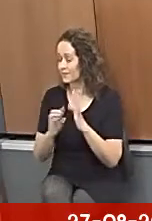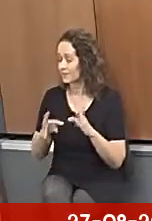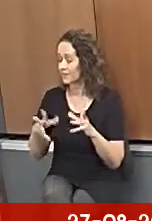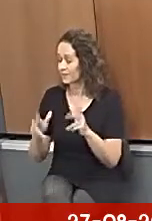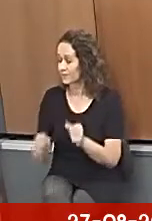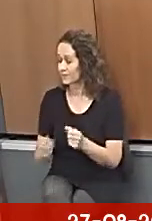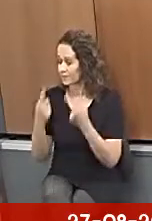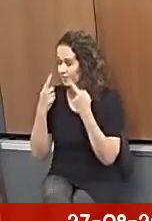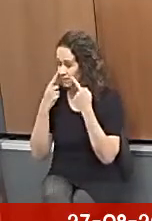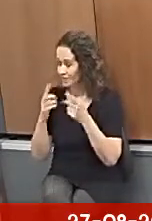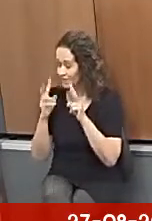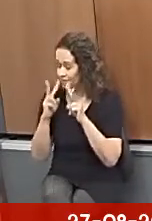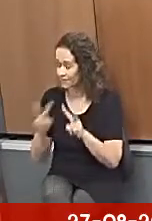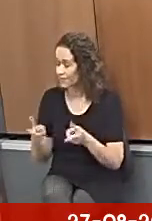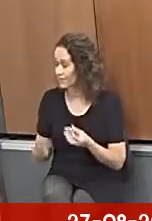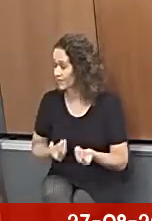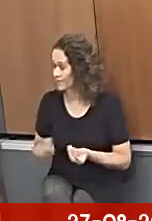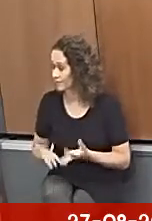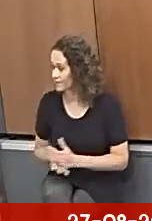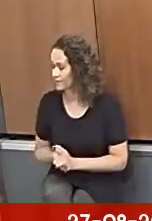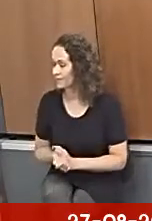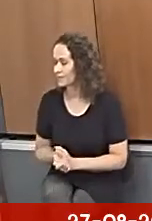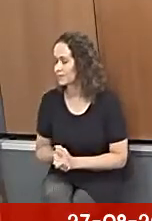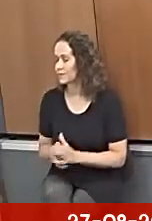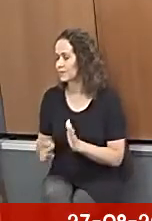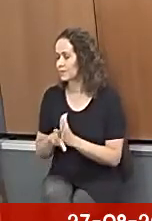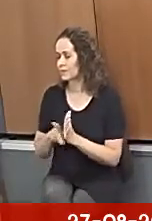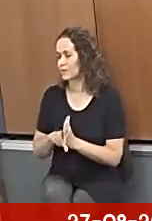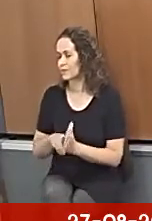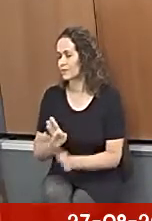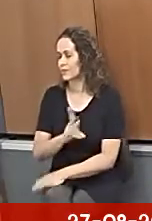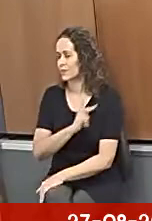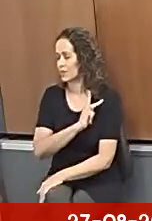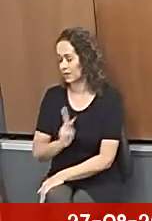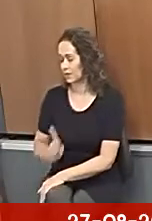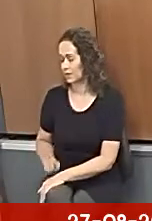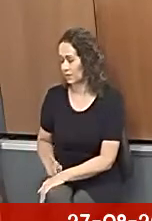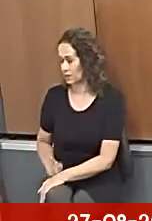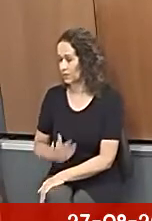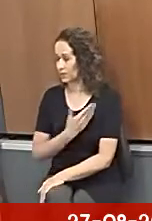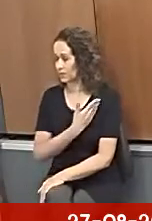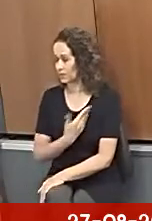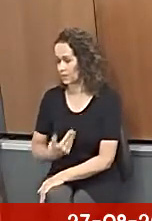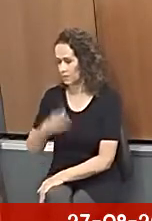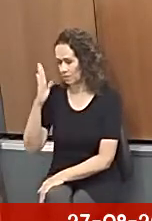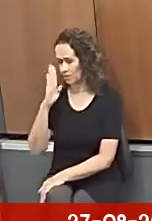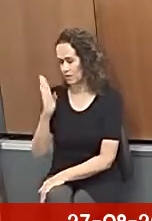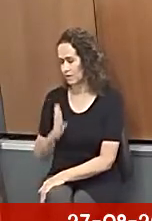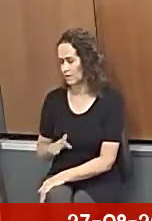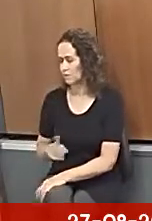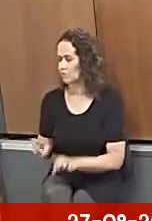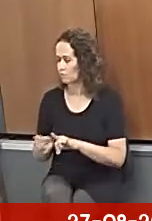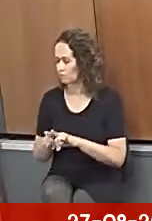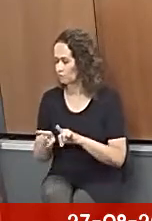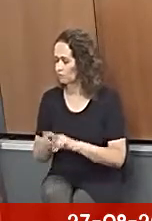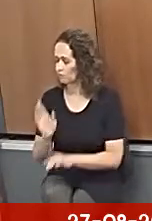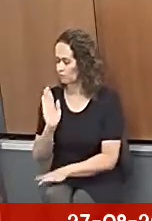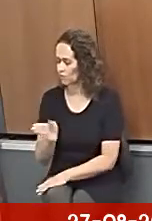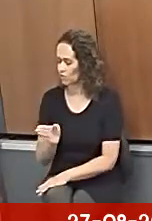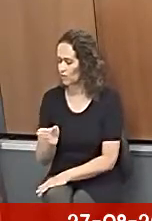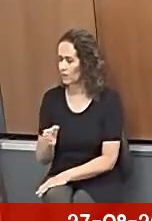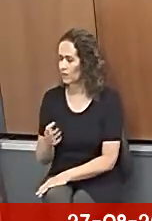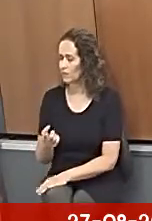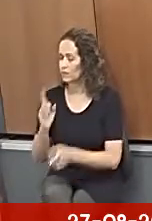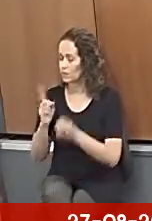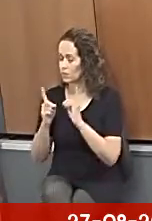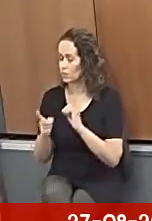realizado pelo presidente da república é o que eu disse é que eu fiz um requerimento inclusive duarte b china na outra audiência pública a gente tem que elaborar